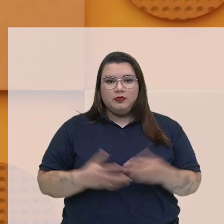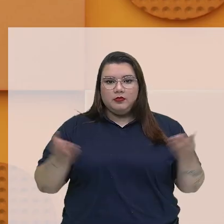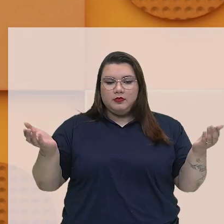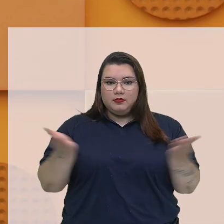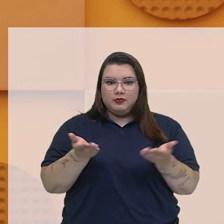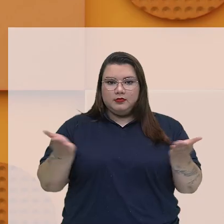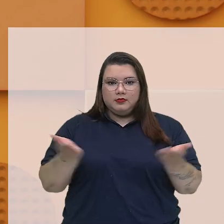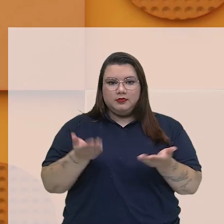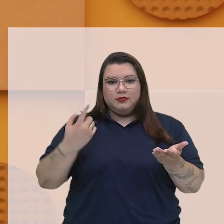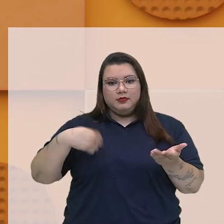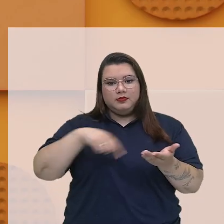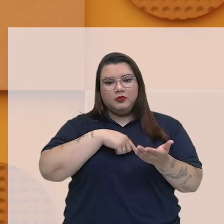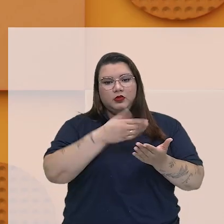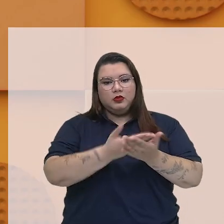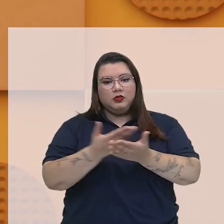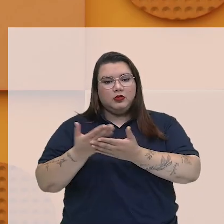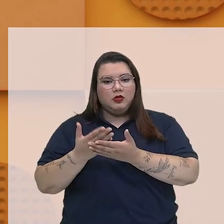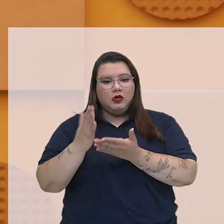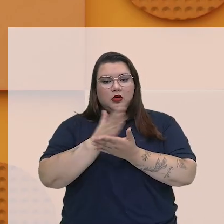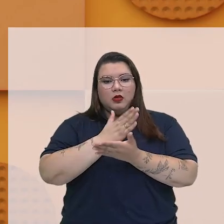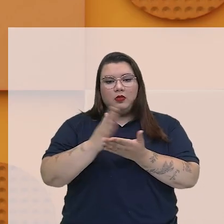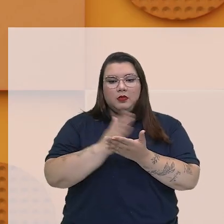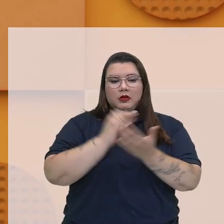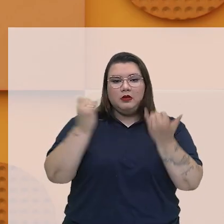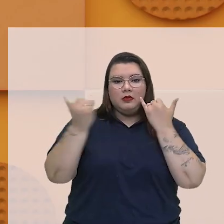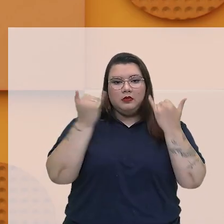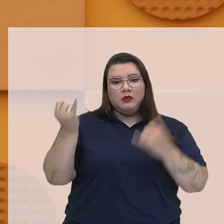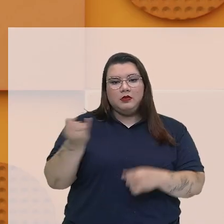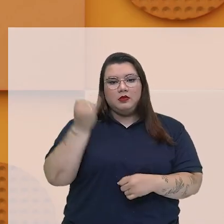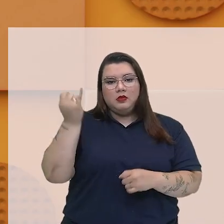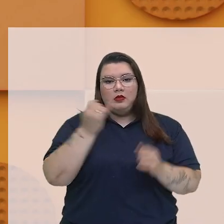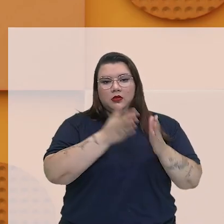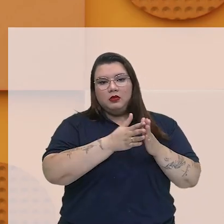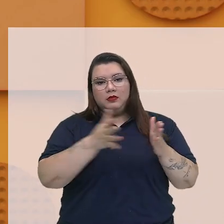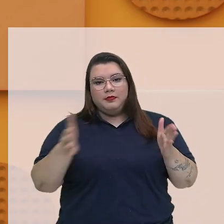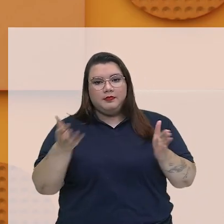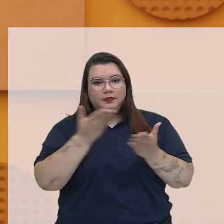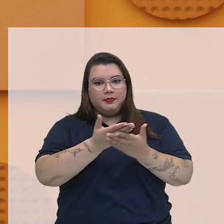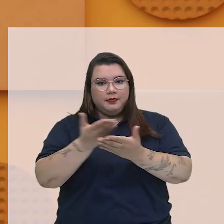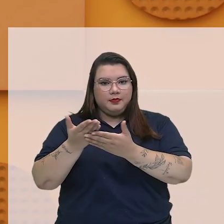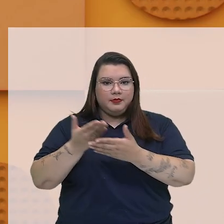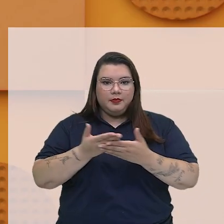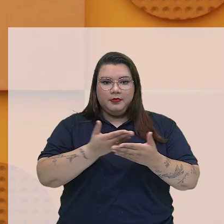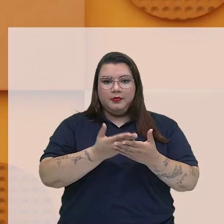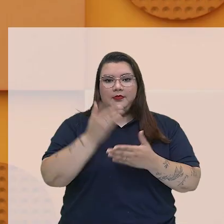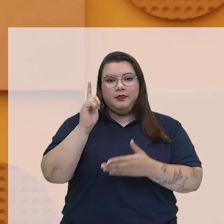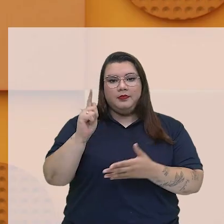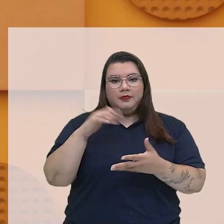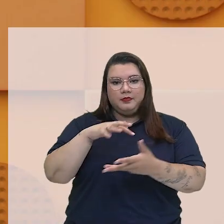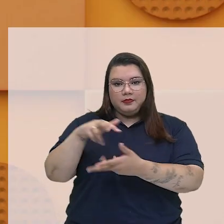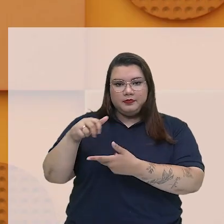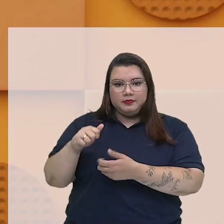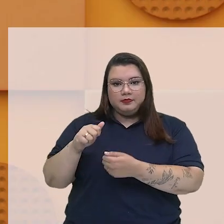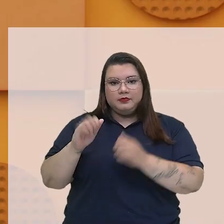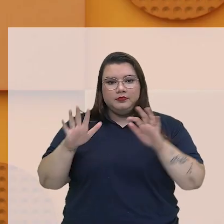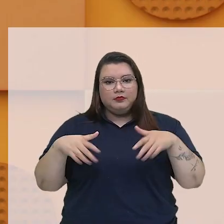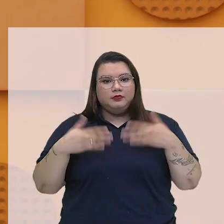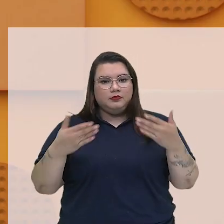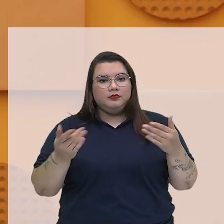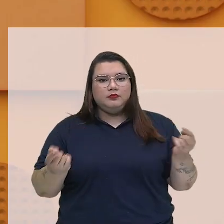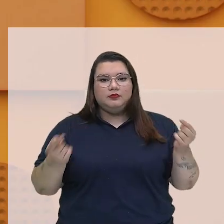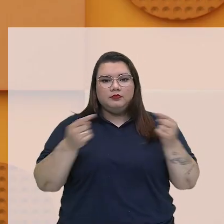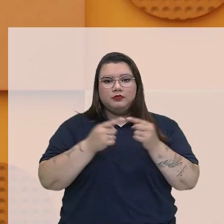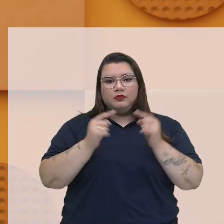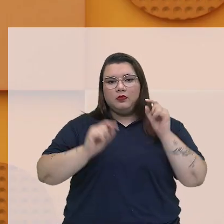Nós iremos relembrar alguns pontos muito importantes durante no momento das nossas aulas de geografia. E um